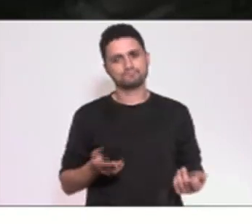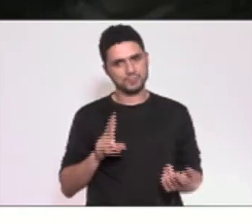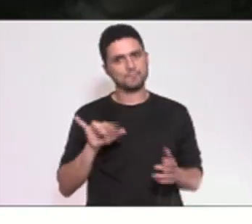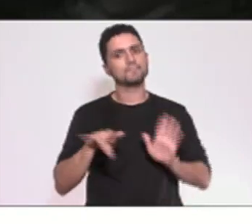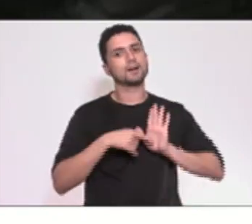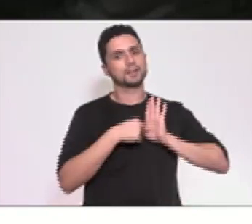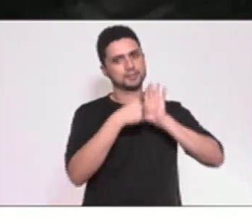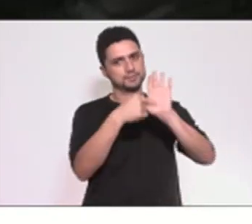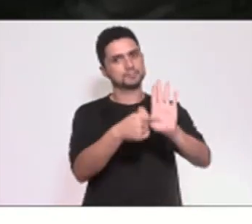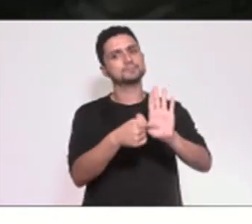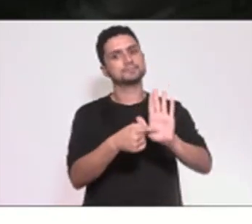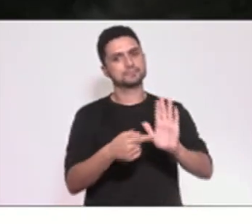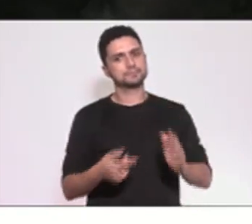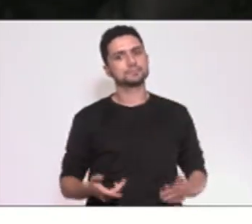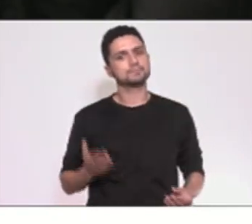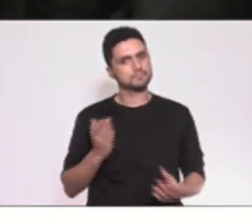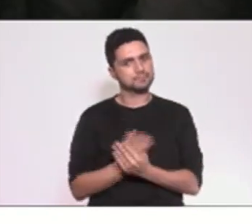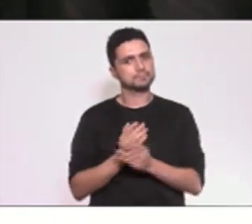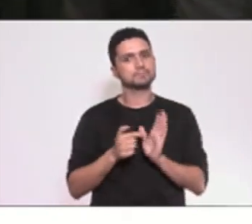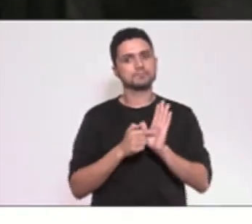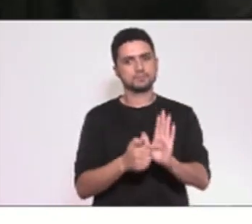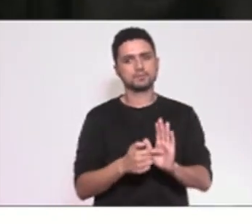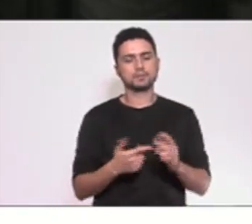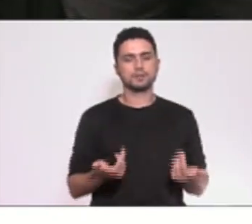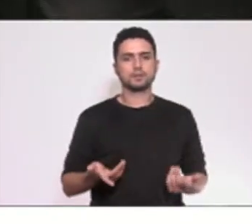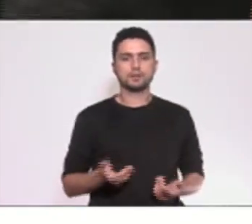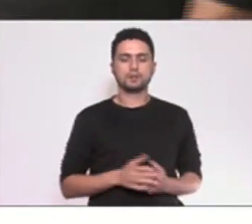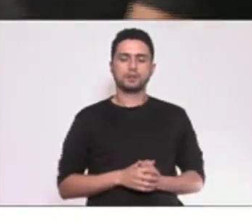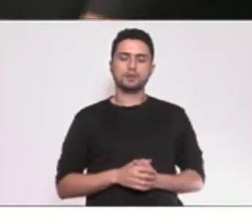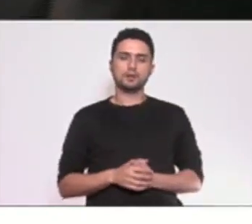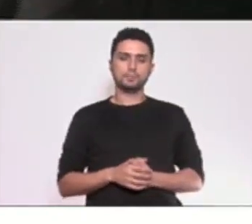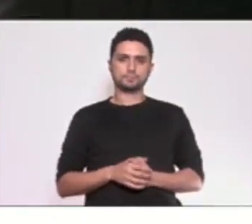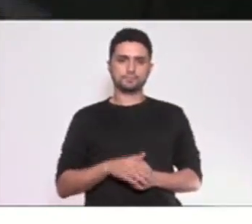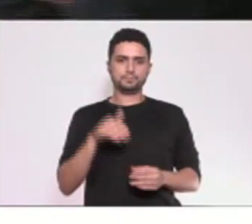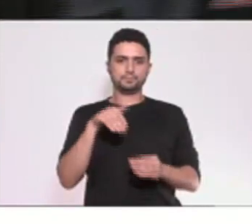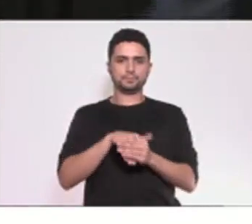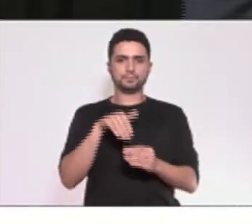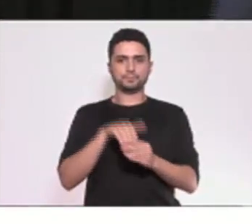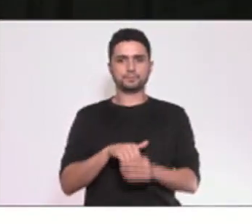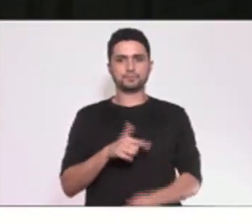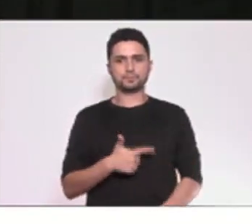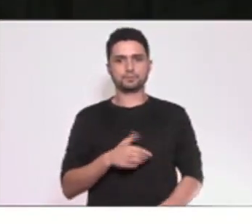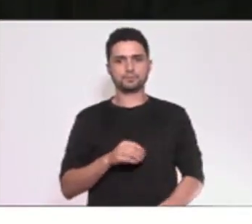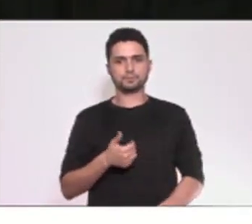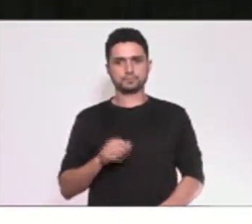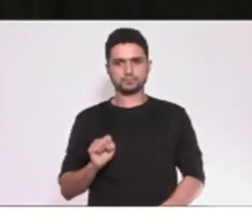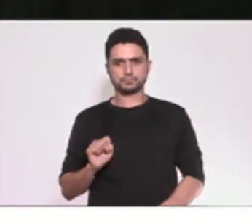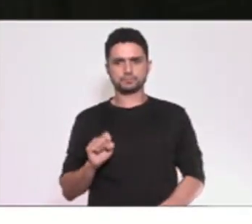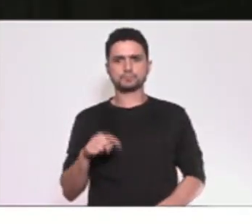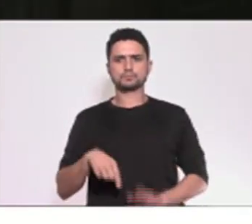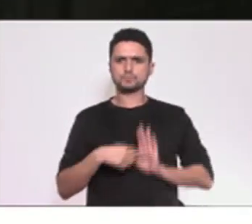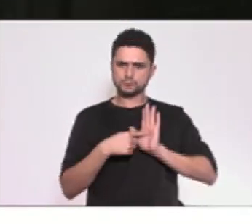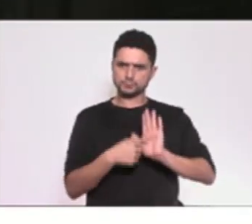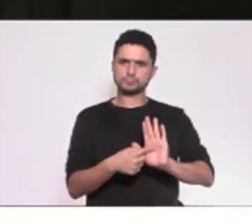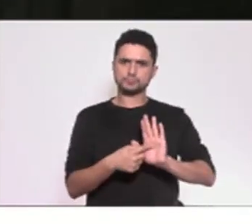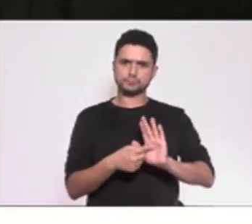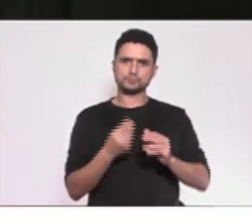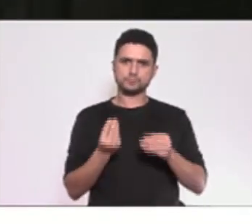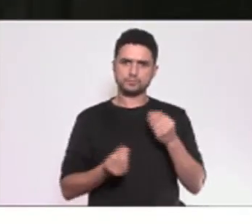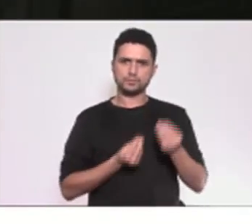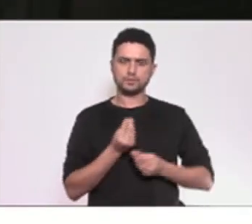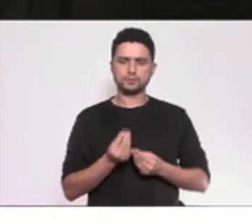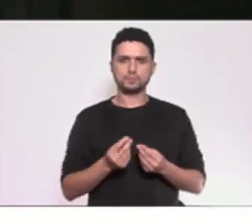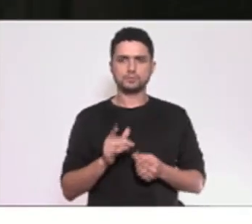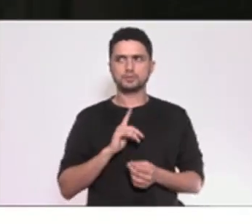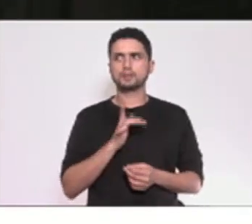tempo. O resultado nas urnas de 2018 deixou isso muito claro. O reflexo